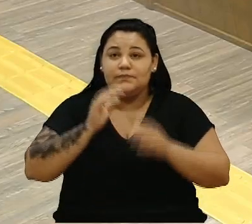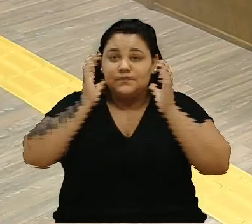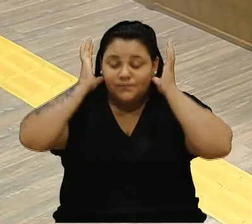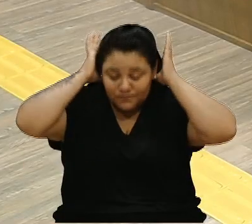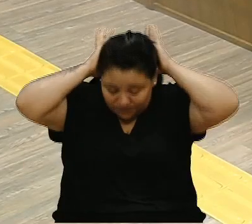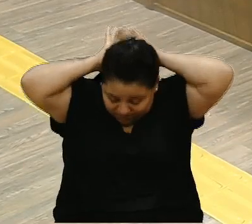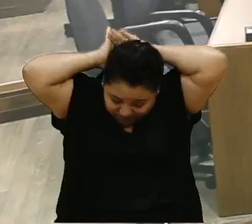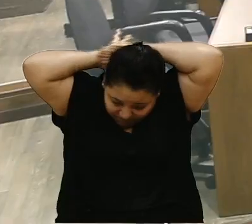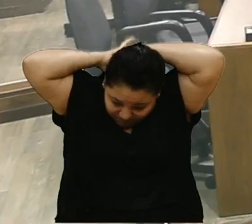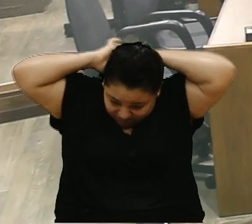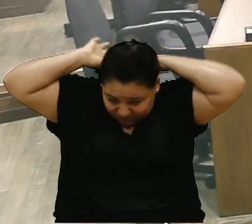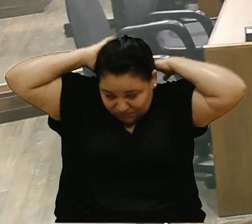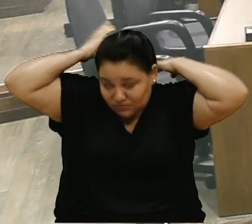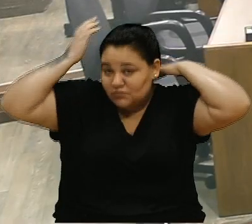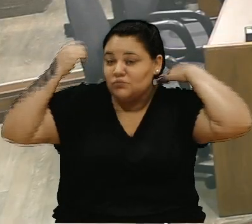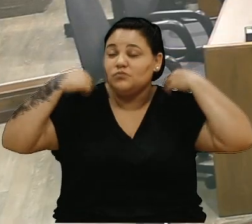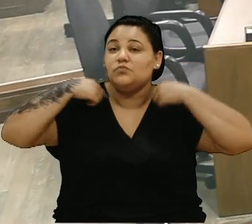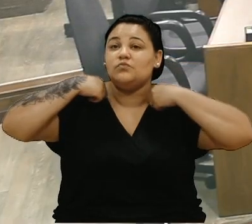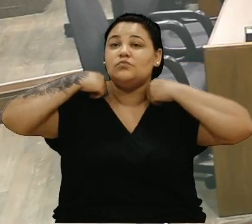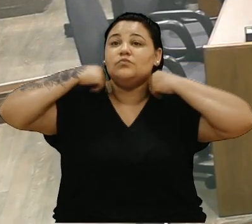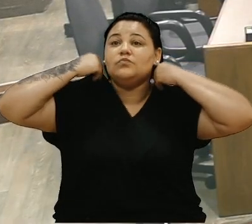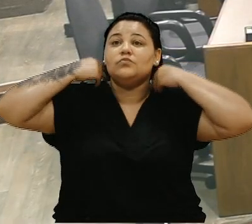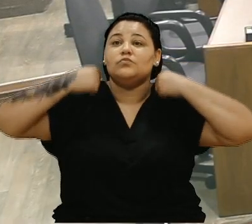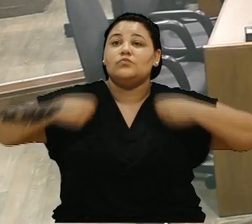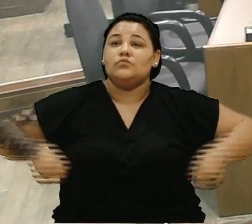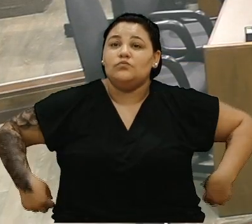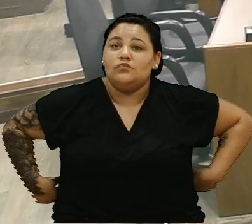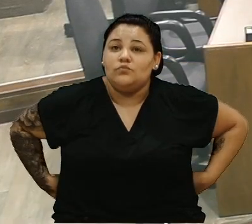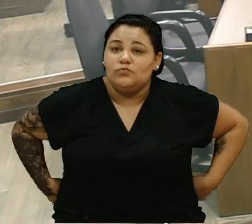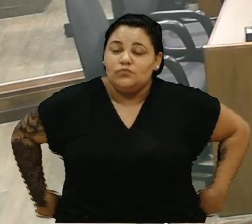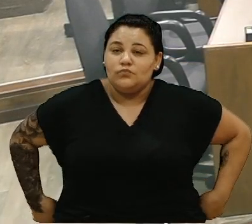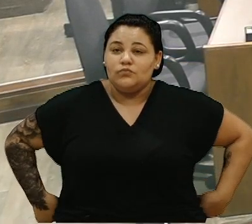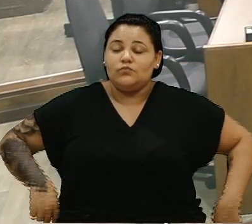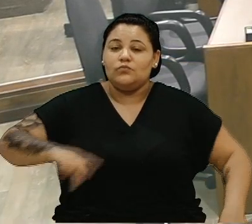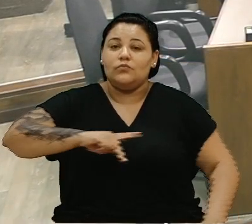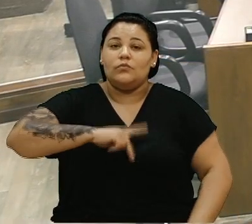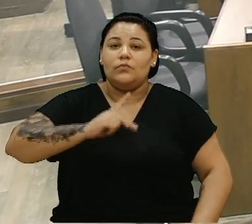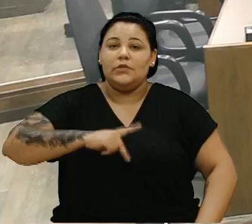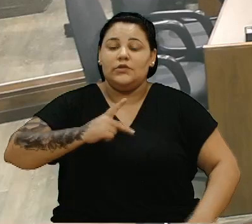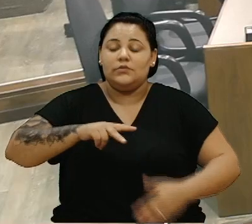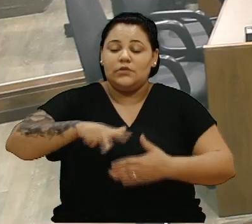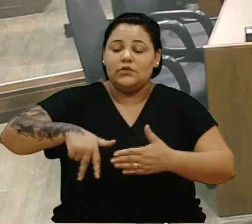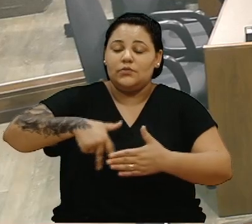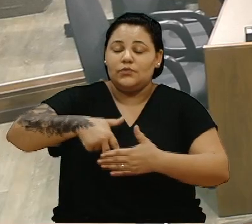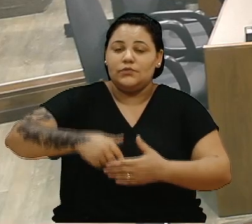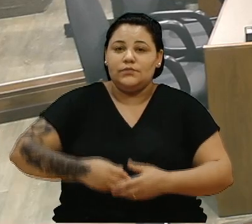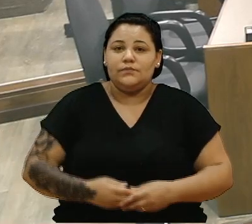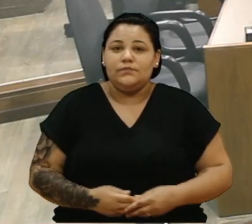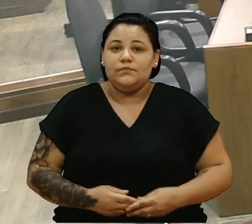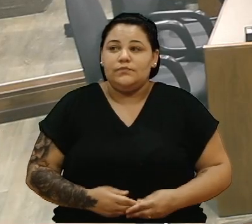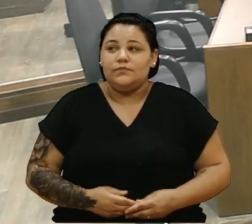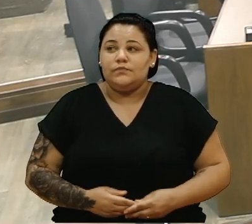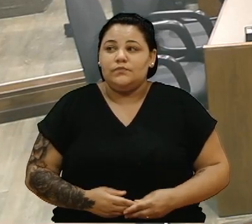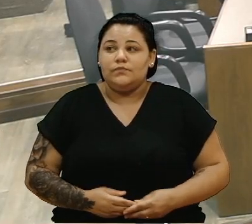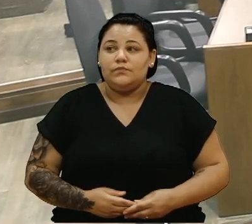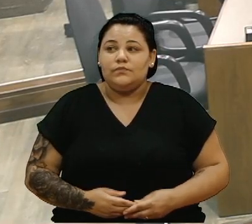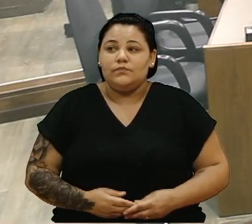Rodrigues. Da tribuna, presidente. Da tribuna, vereador Pedro Rodrigues. Peço a palavra, presidente.